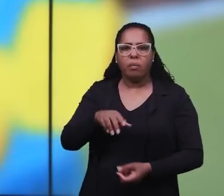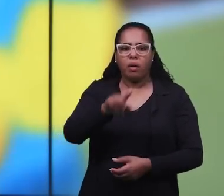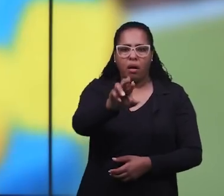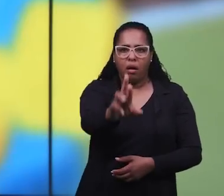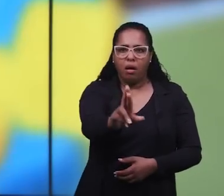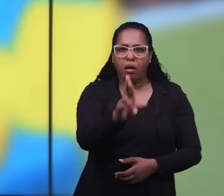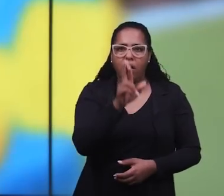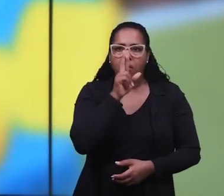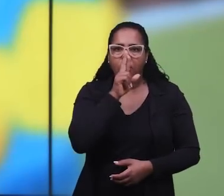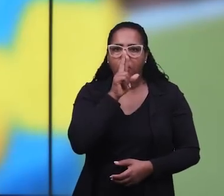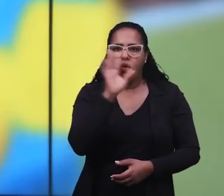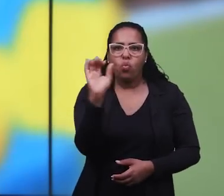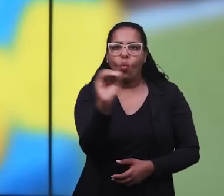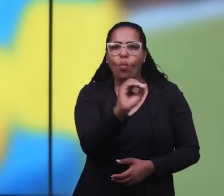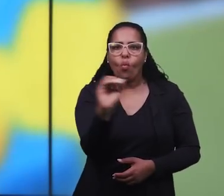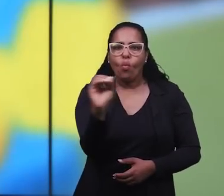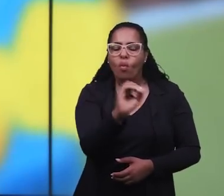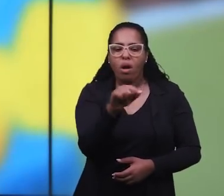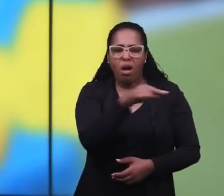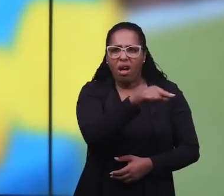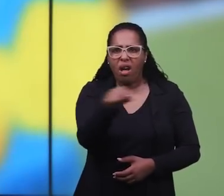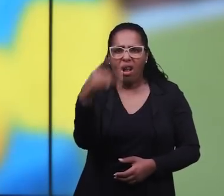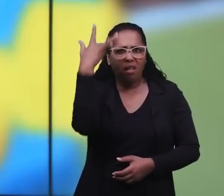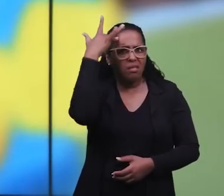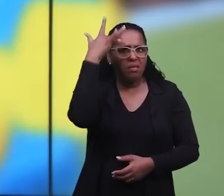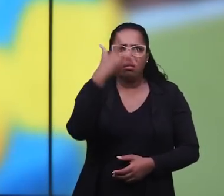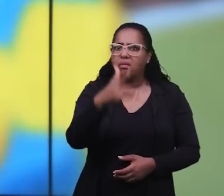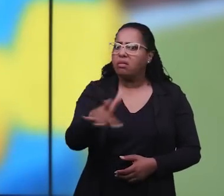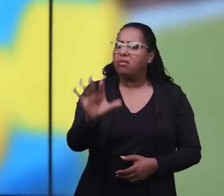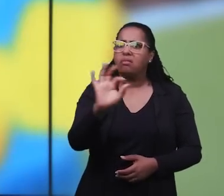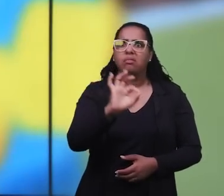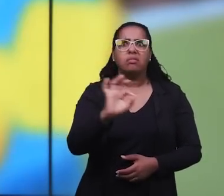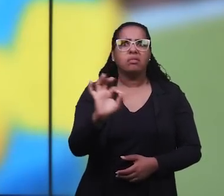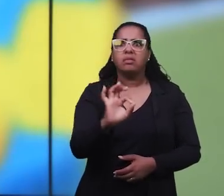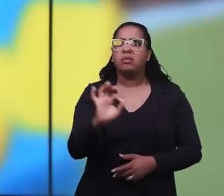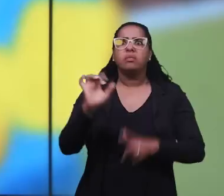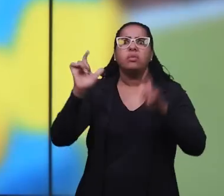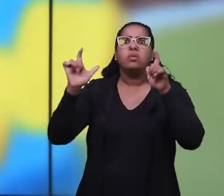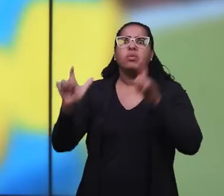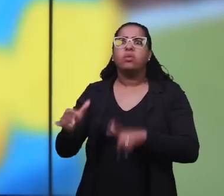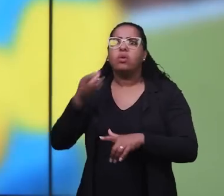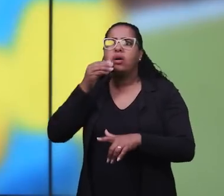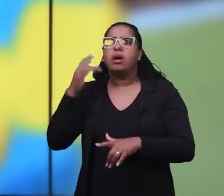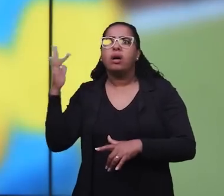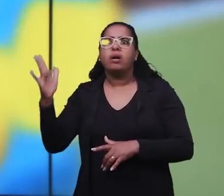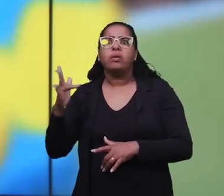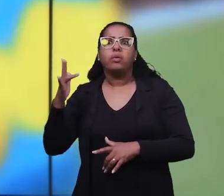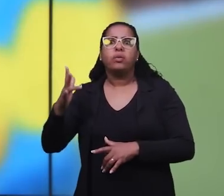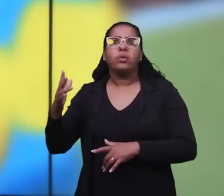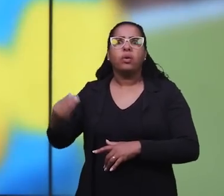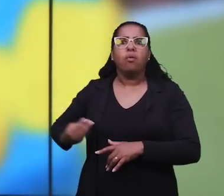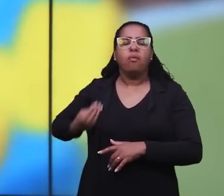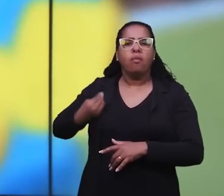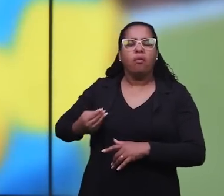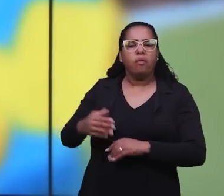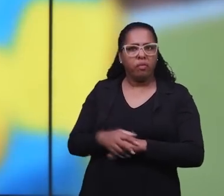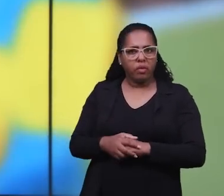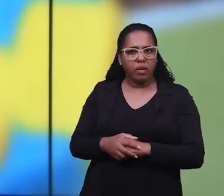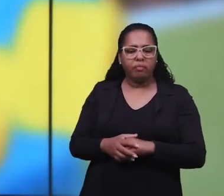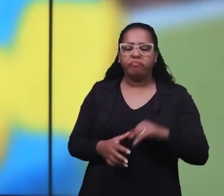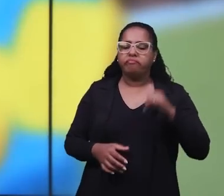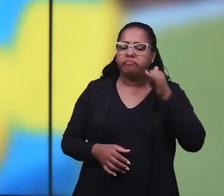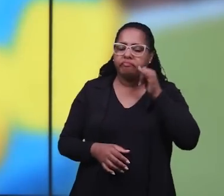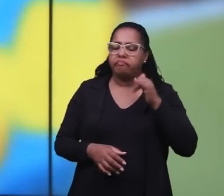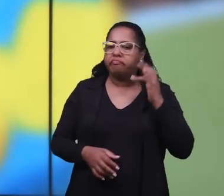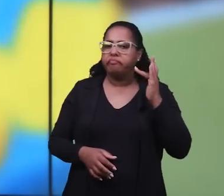não responderam nada, pois não sabiam onde o noivo estava. A noiva